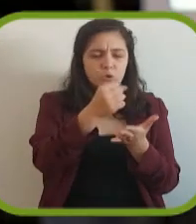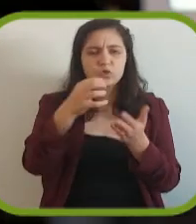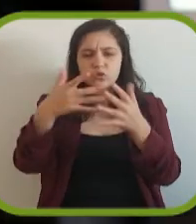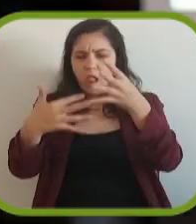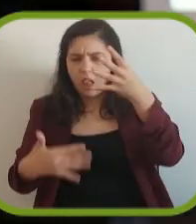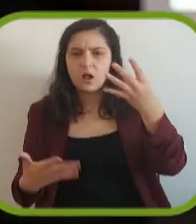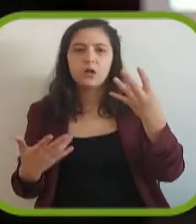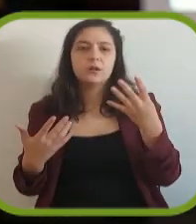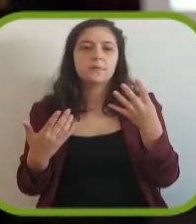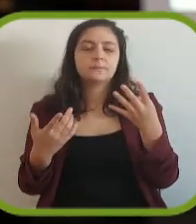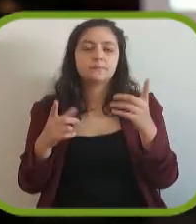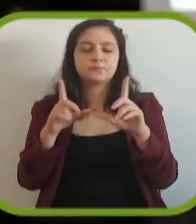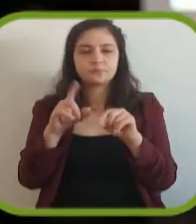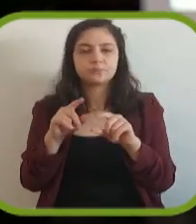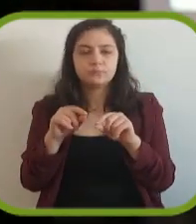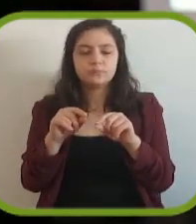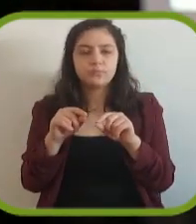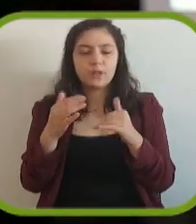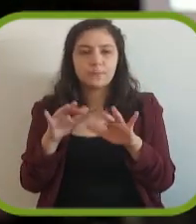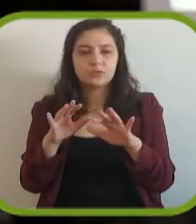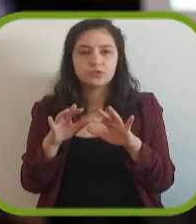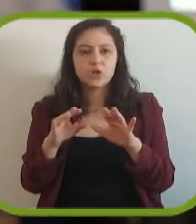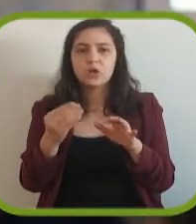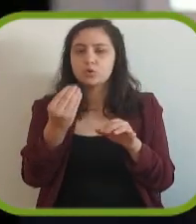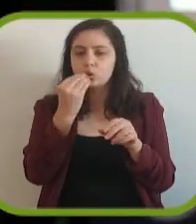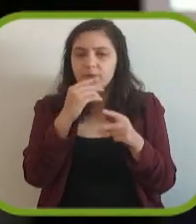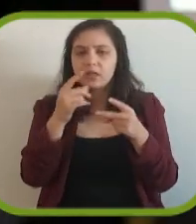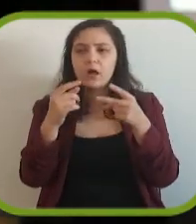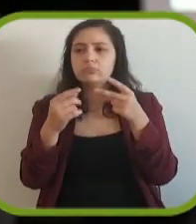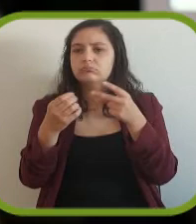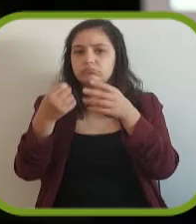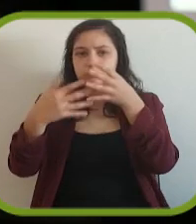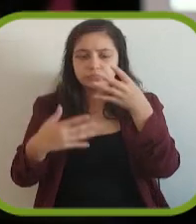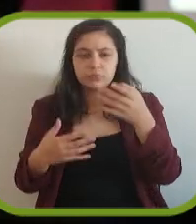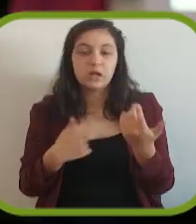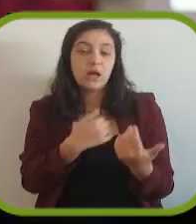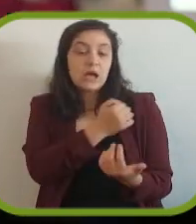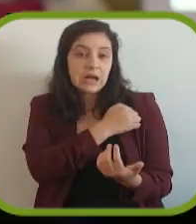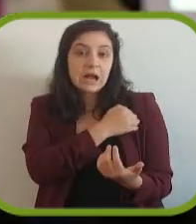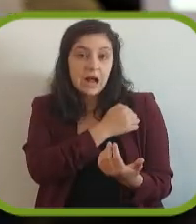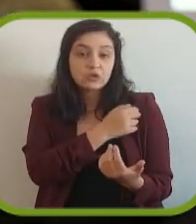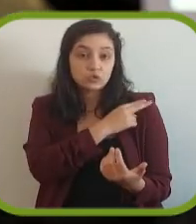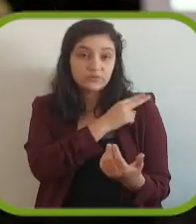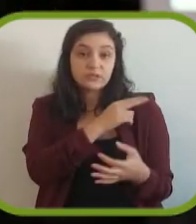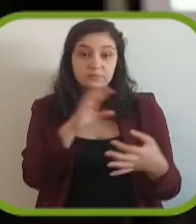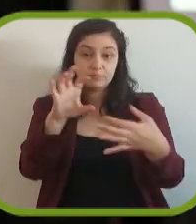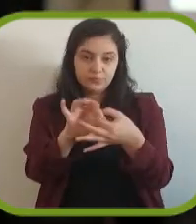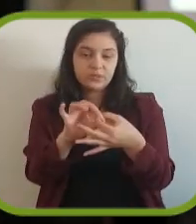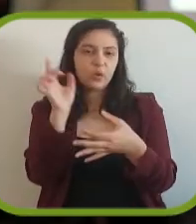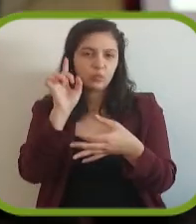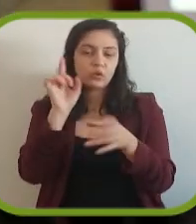diante, bolsas de estudos, mas ao nível da alimentação e tudo isso. A questão das residências universitárias, parece-me